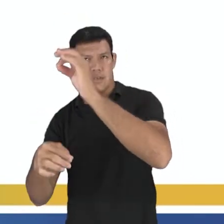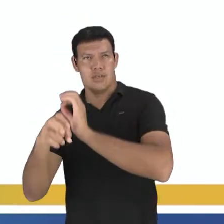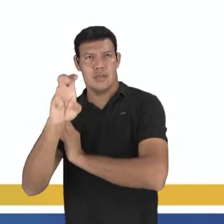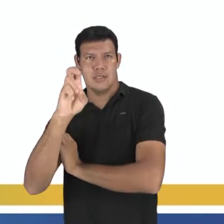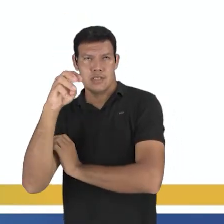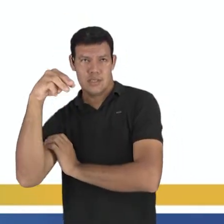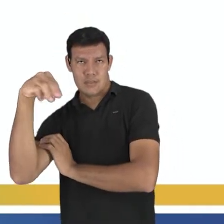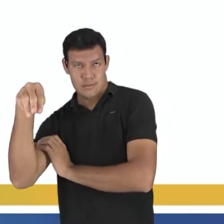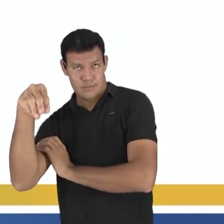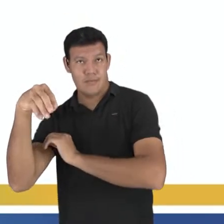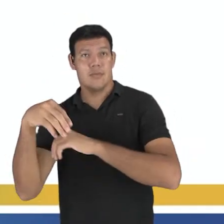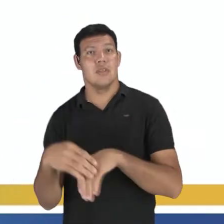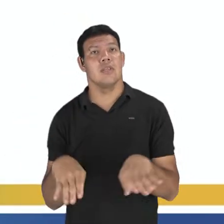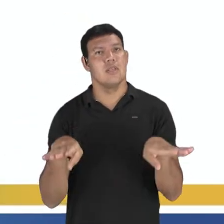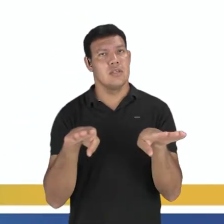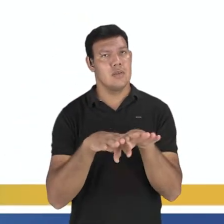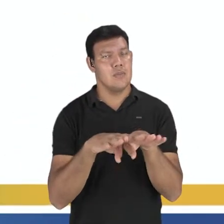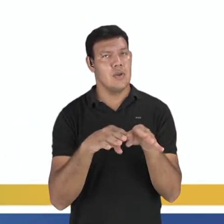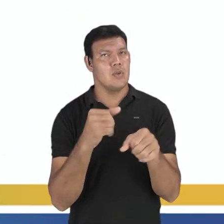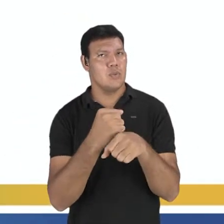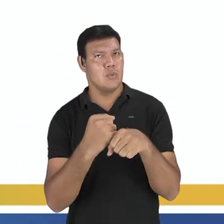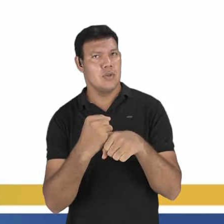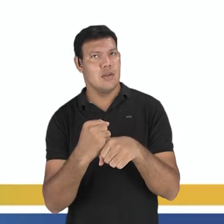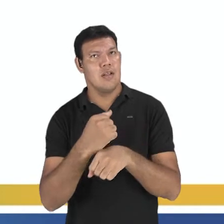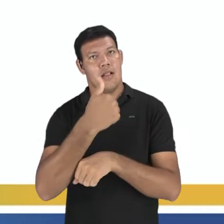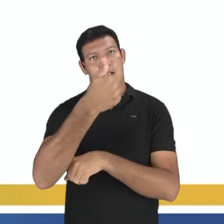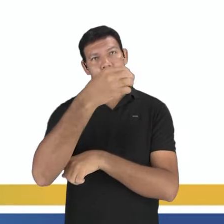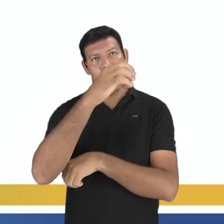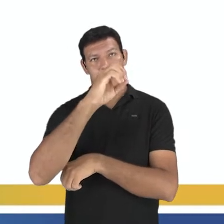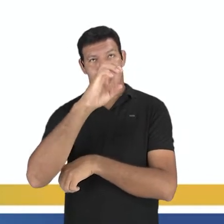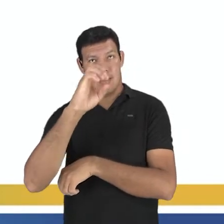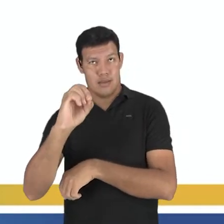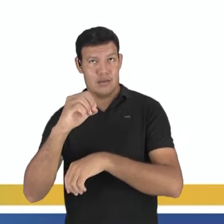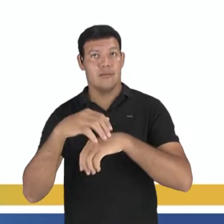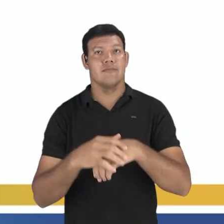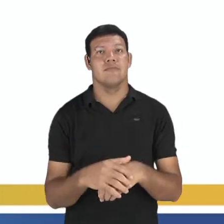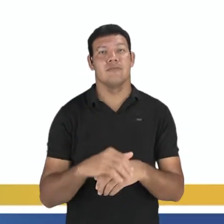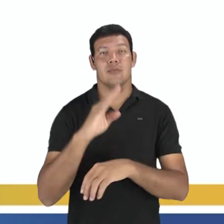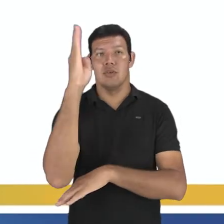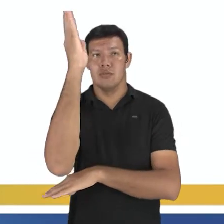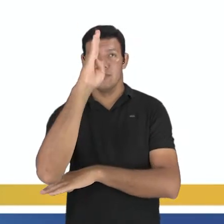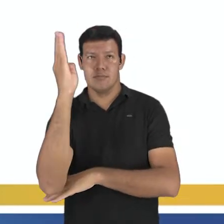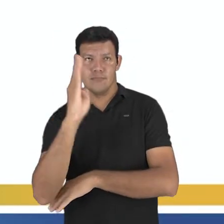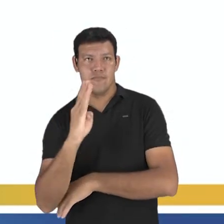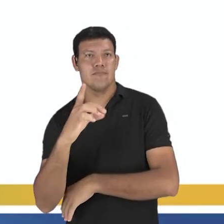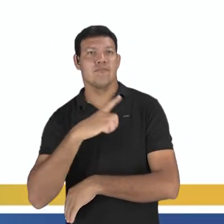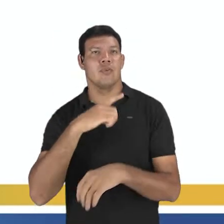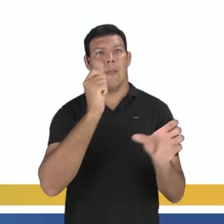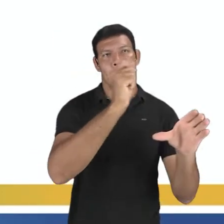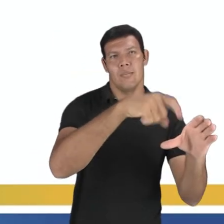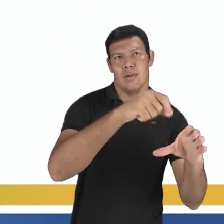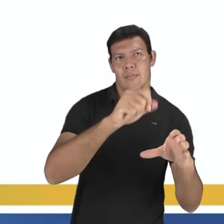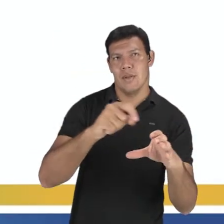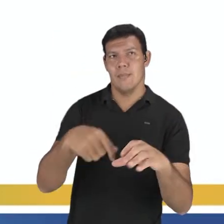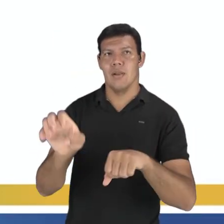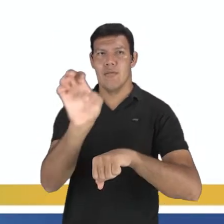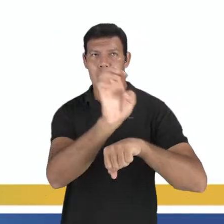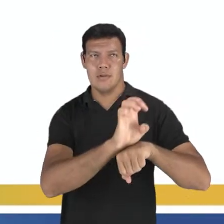e costuma viver até 100 anos. No Brasil, há plantações na Bahia e na